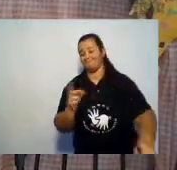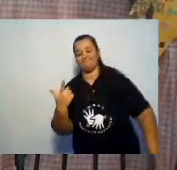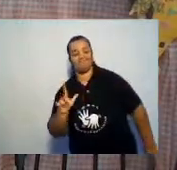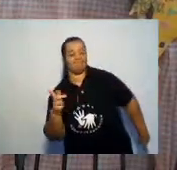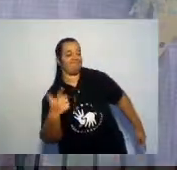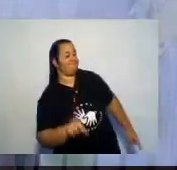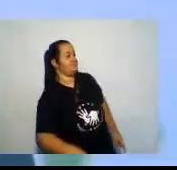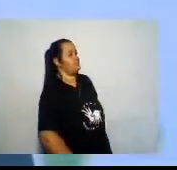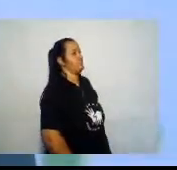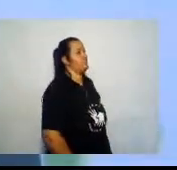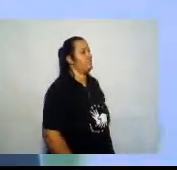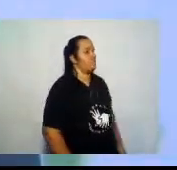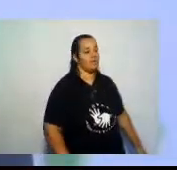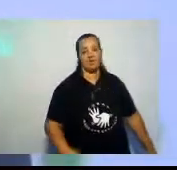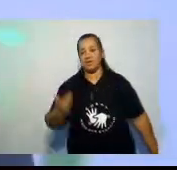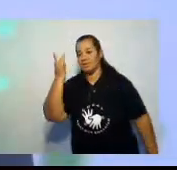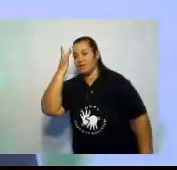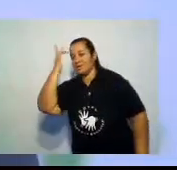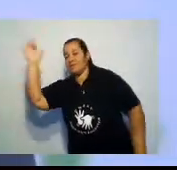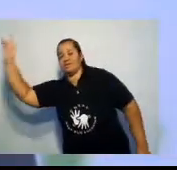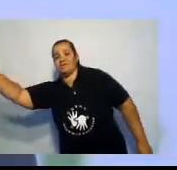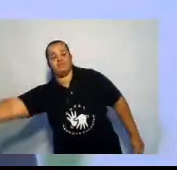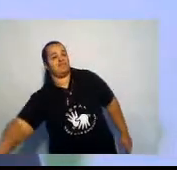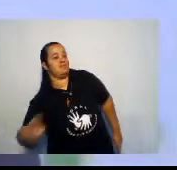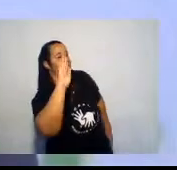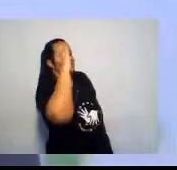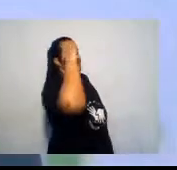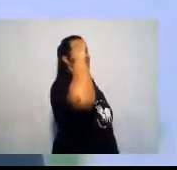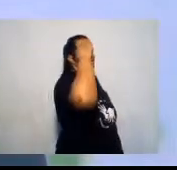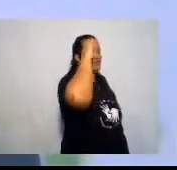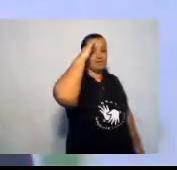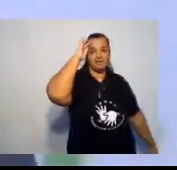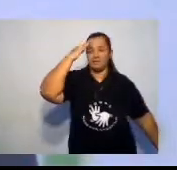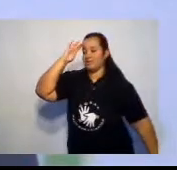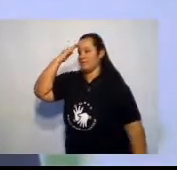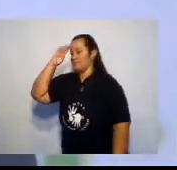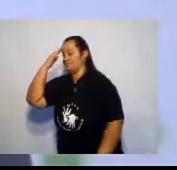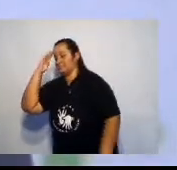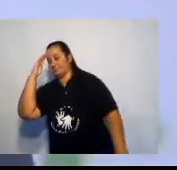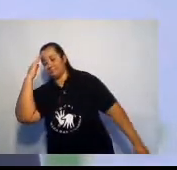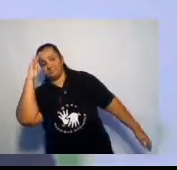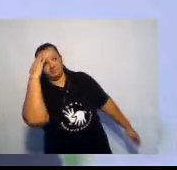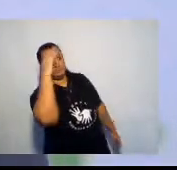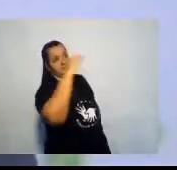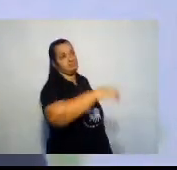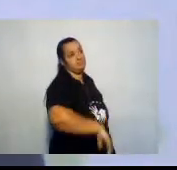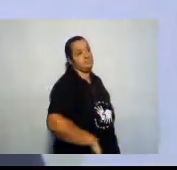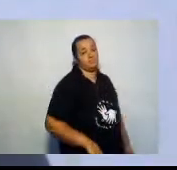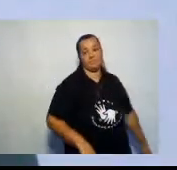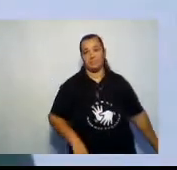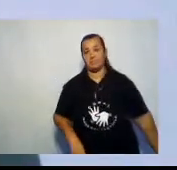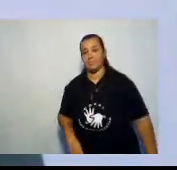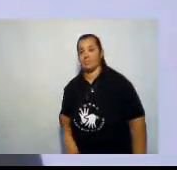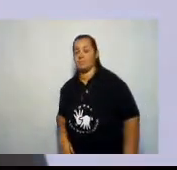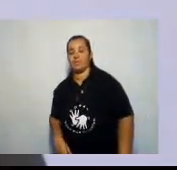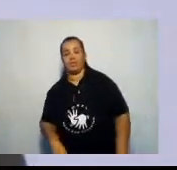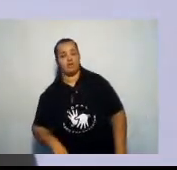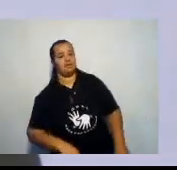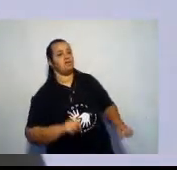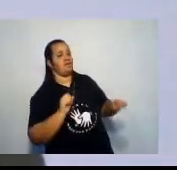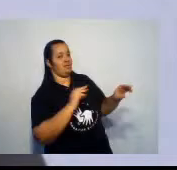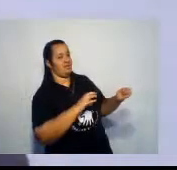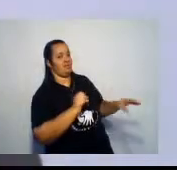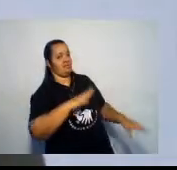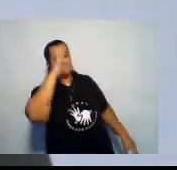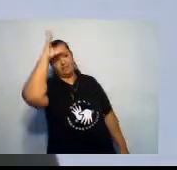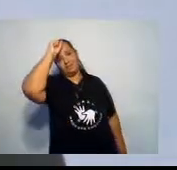mais eu e você. Dá fácil de estender. Você me deu aula